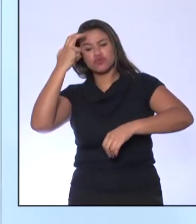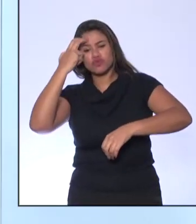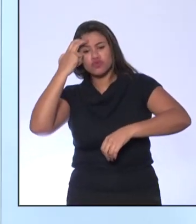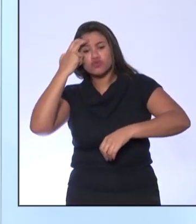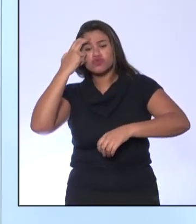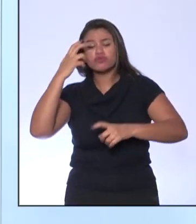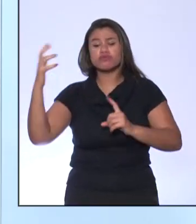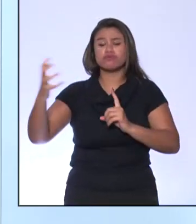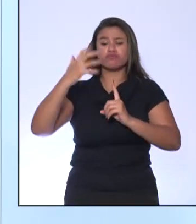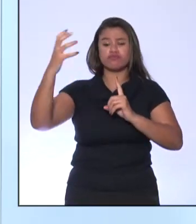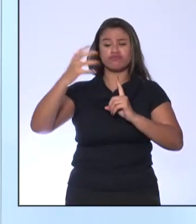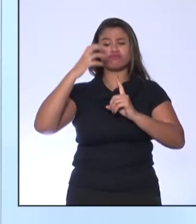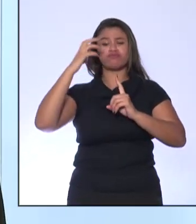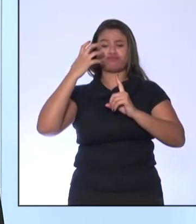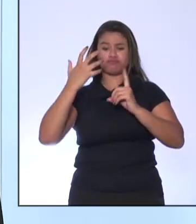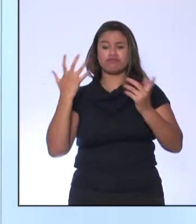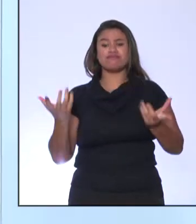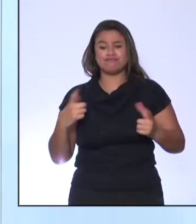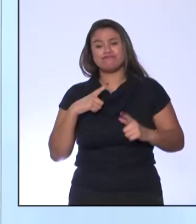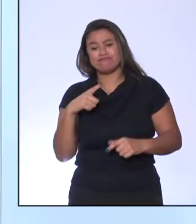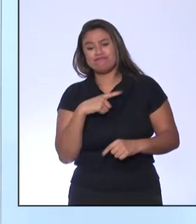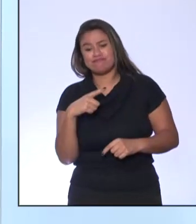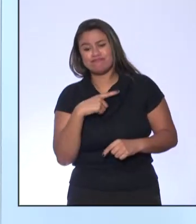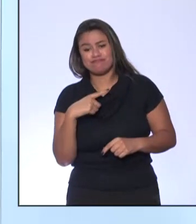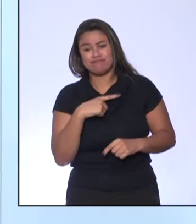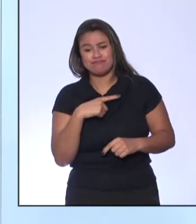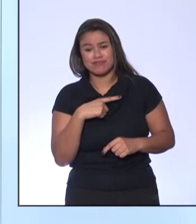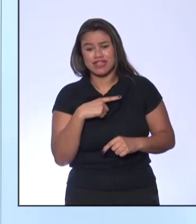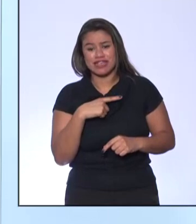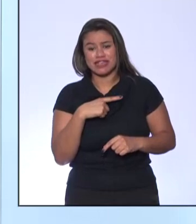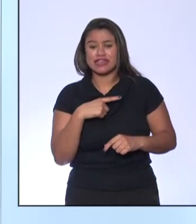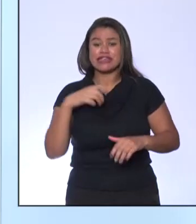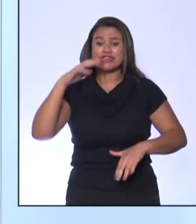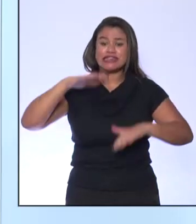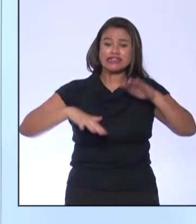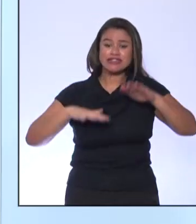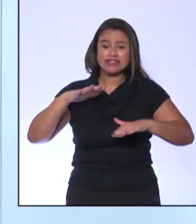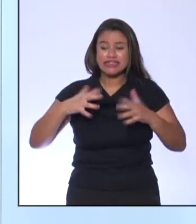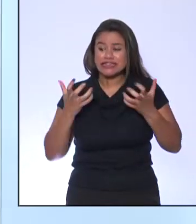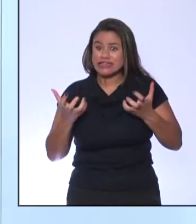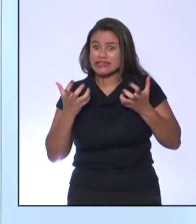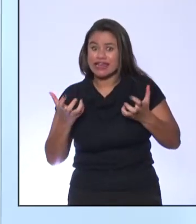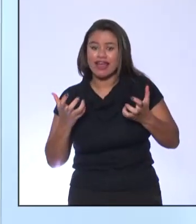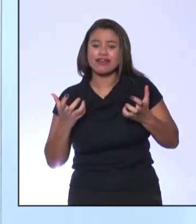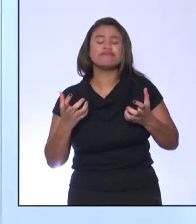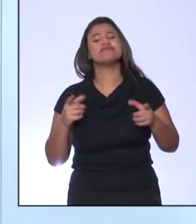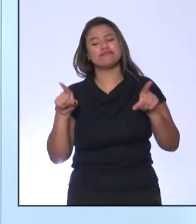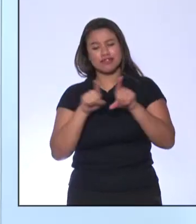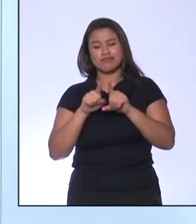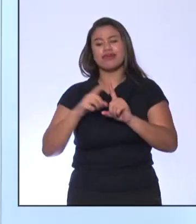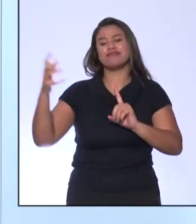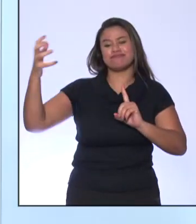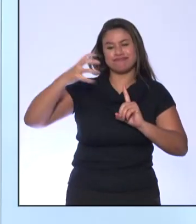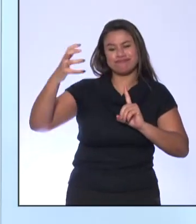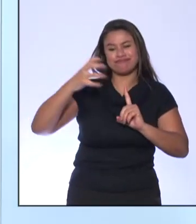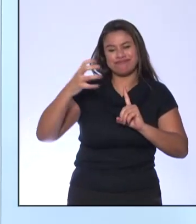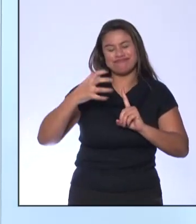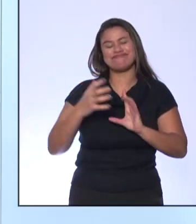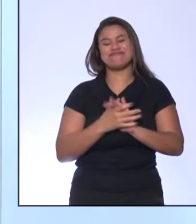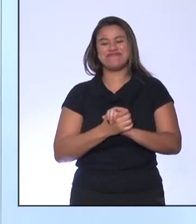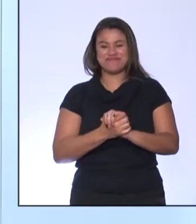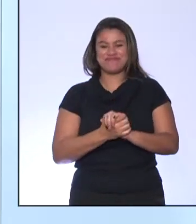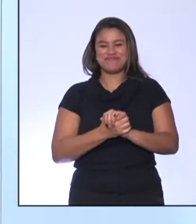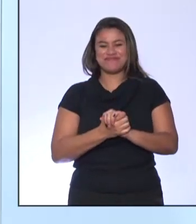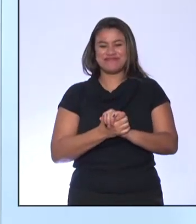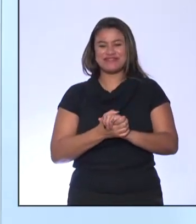influenciam. E isso certamente influencia naquilo que nós construímos para nós. Certo? Agora, nós